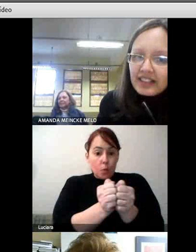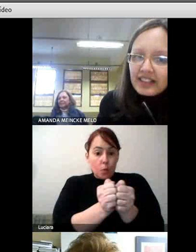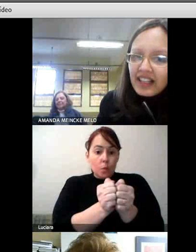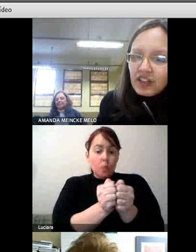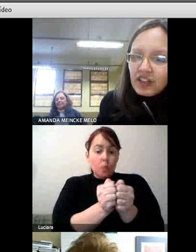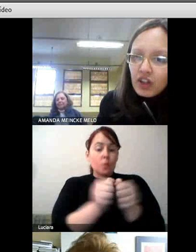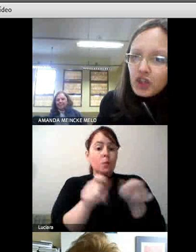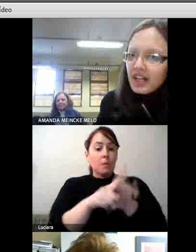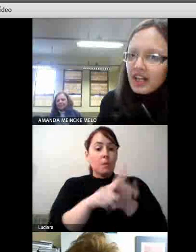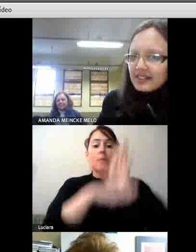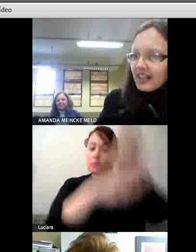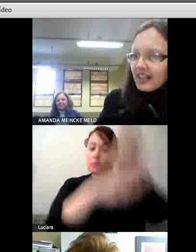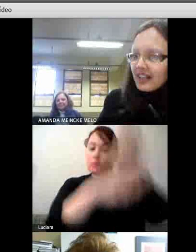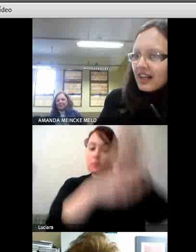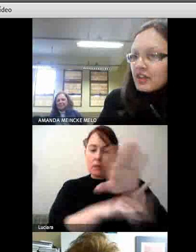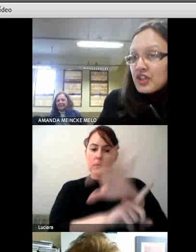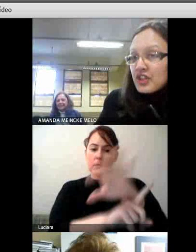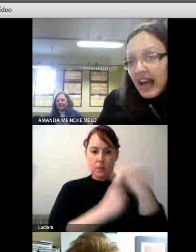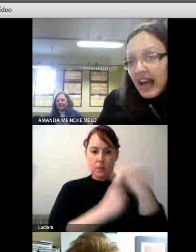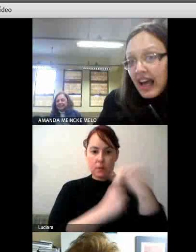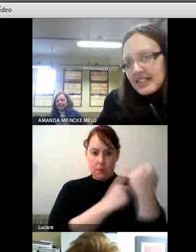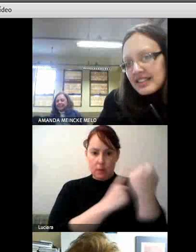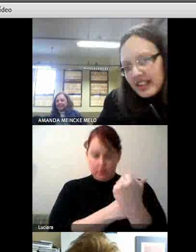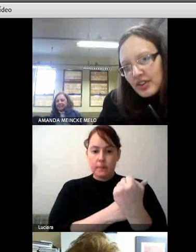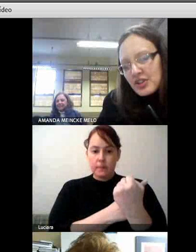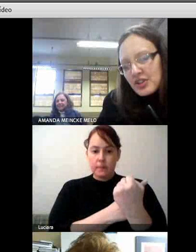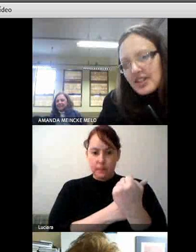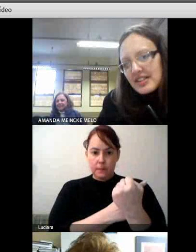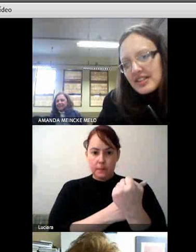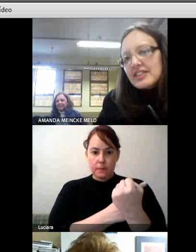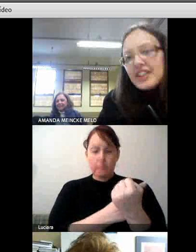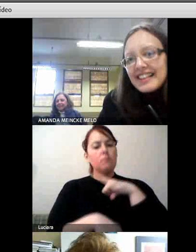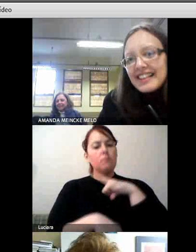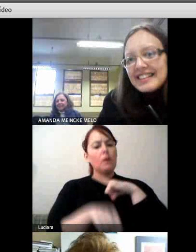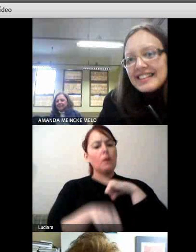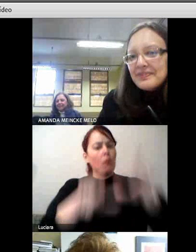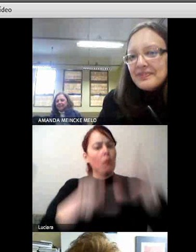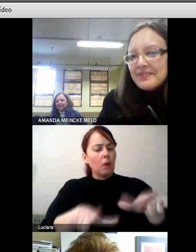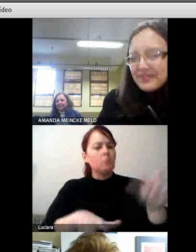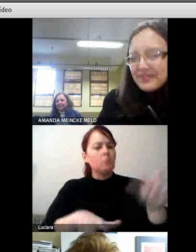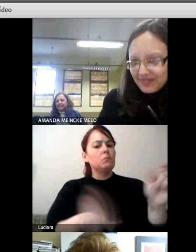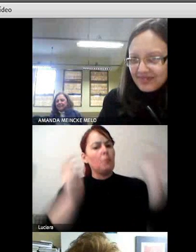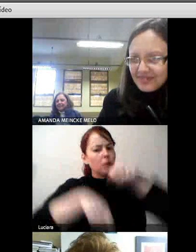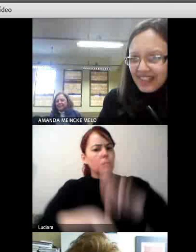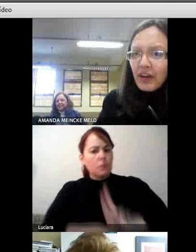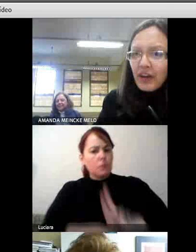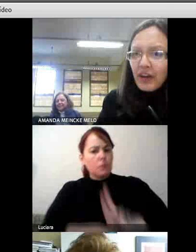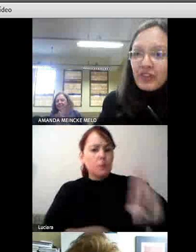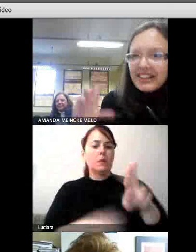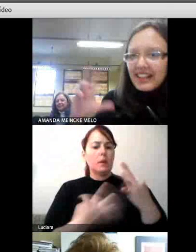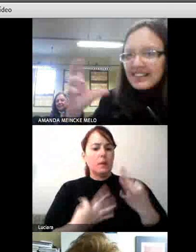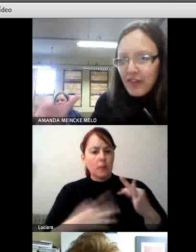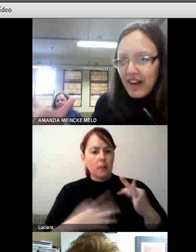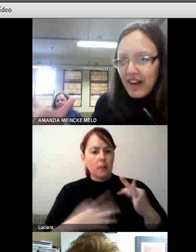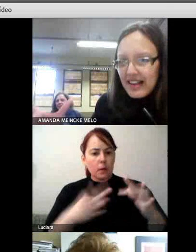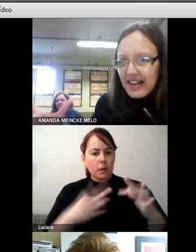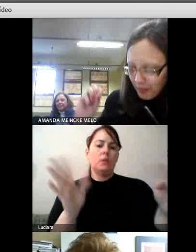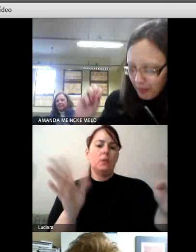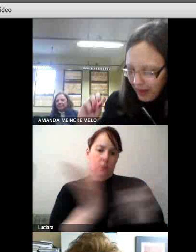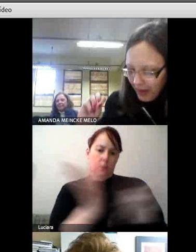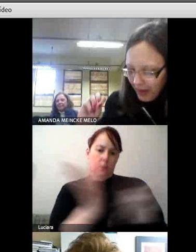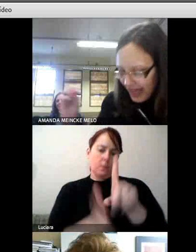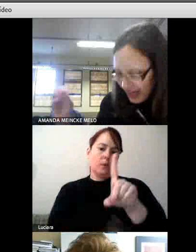das tecnologias digitais e as tecnologias educacionais. Então, aqui na Unipampa, então eu estava tentando fazer